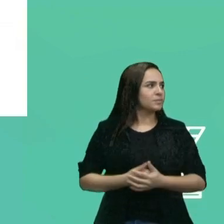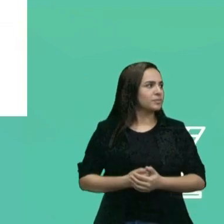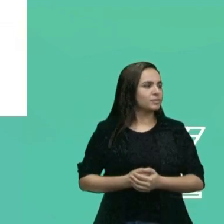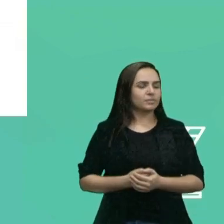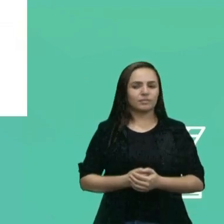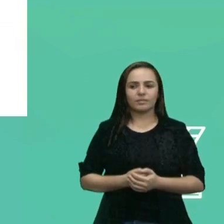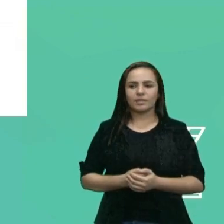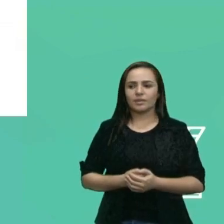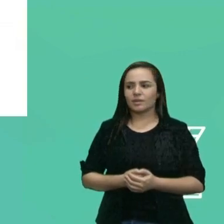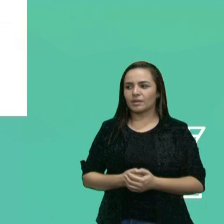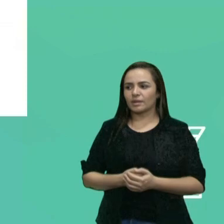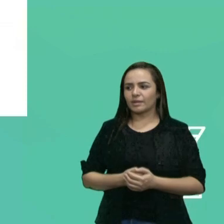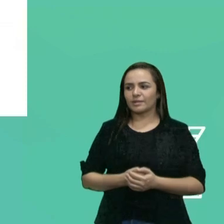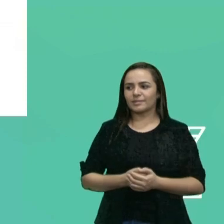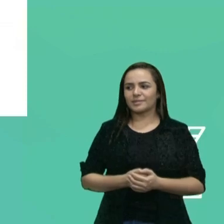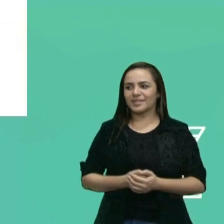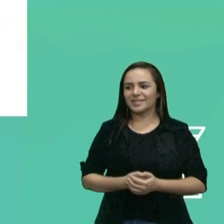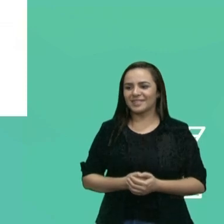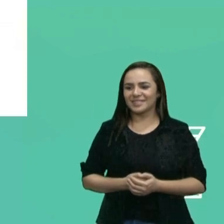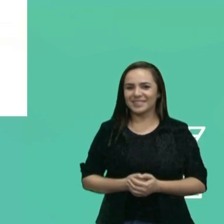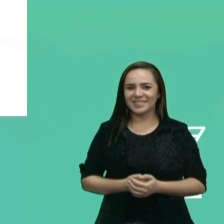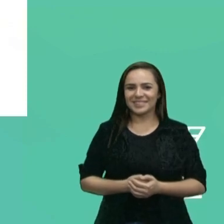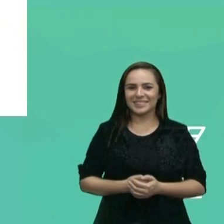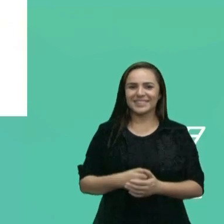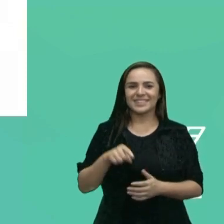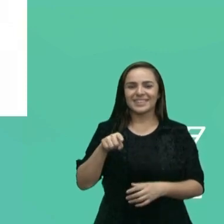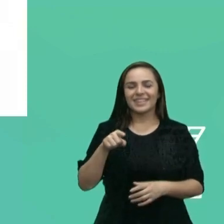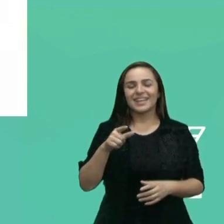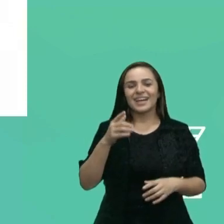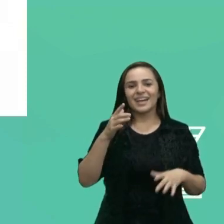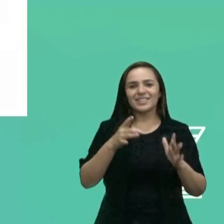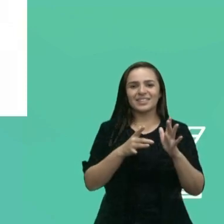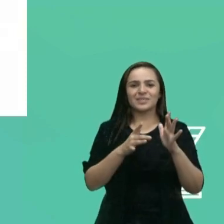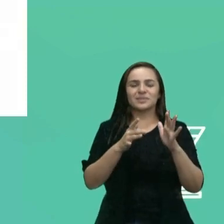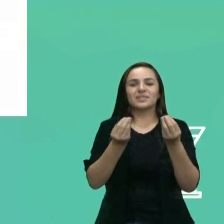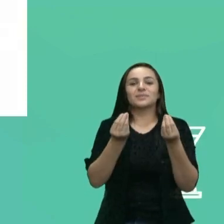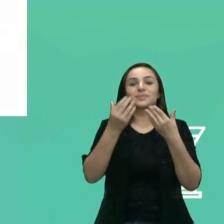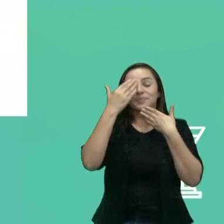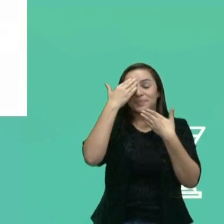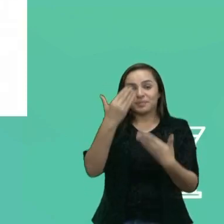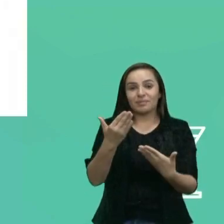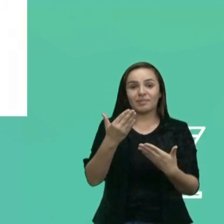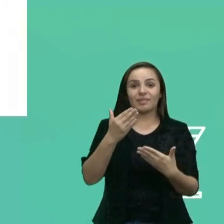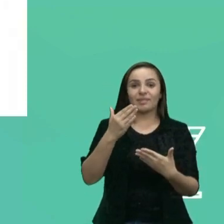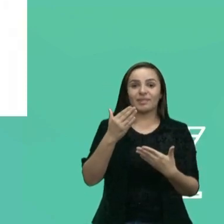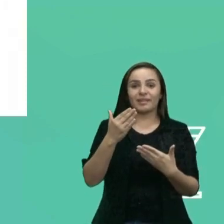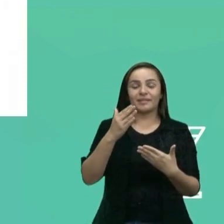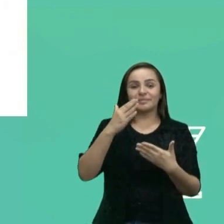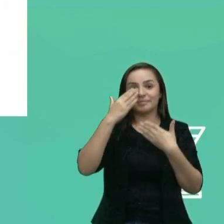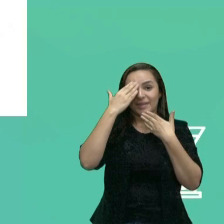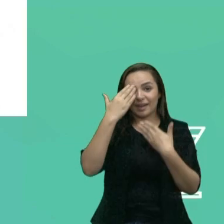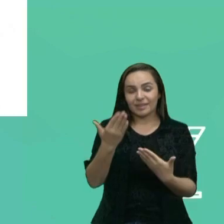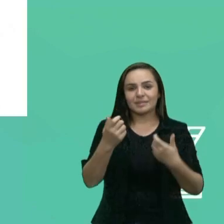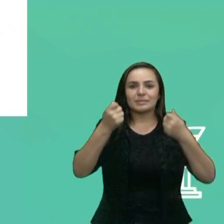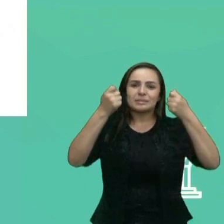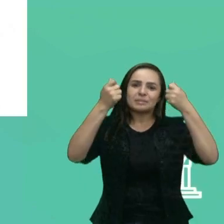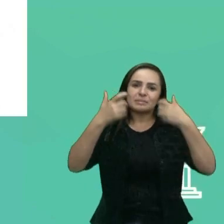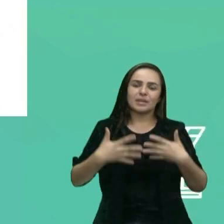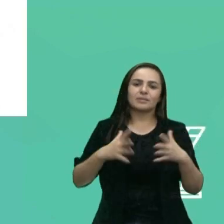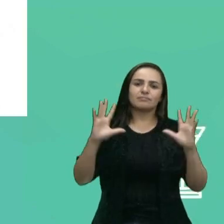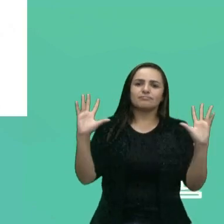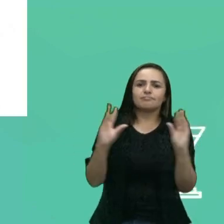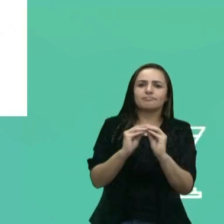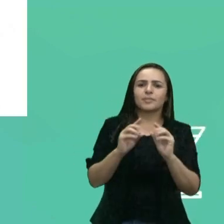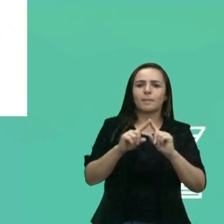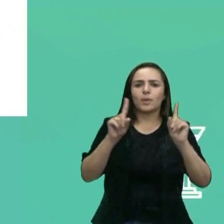do hidrogênio no âmbito do hidreto de magnésio. Eu gostaria de agradecer essa oportunidade de explanar um pouco sobre o nosso projeto